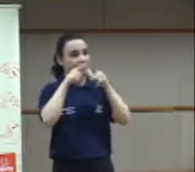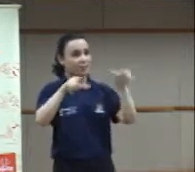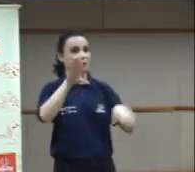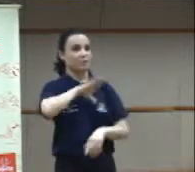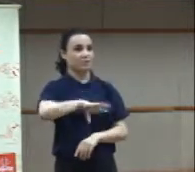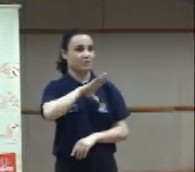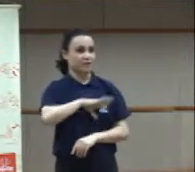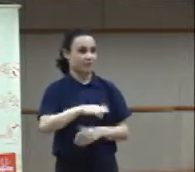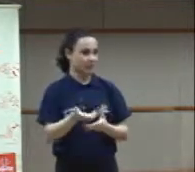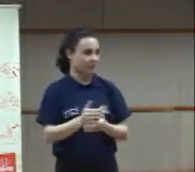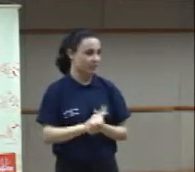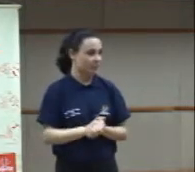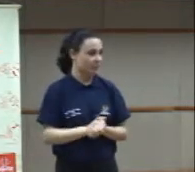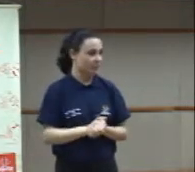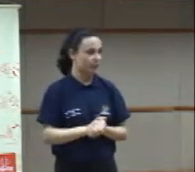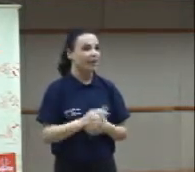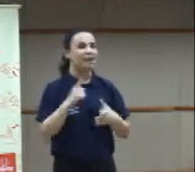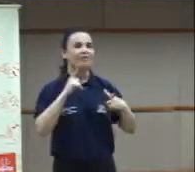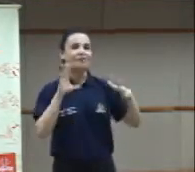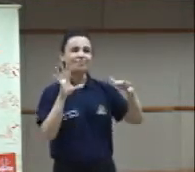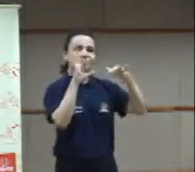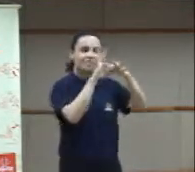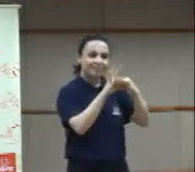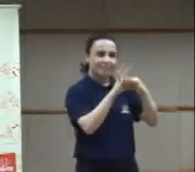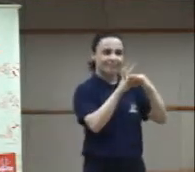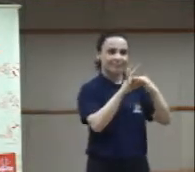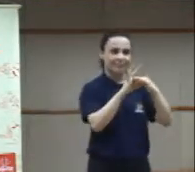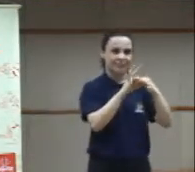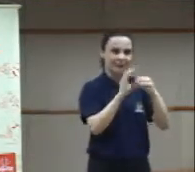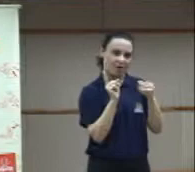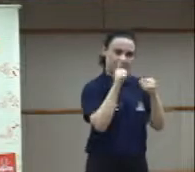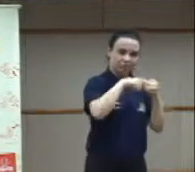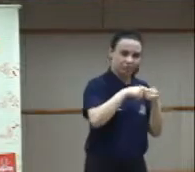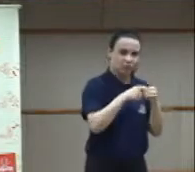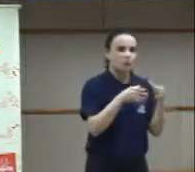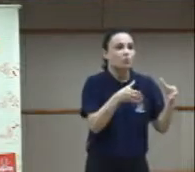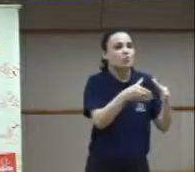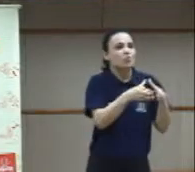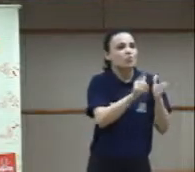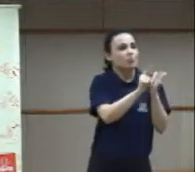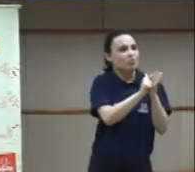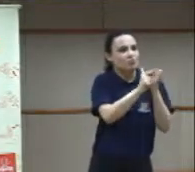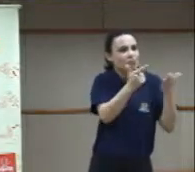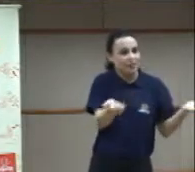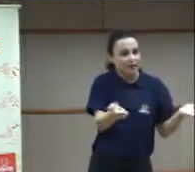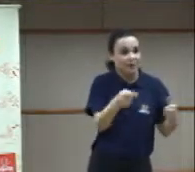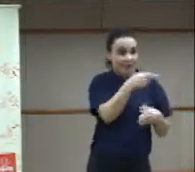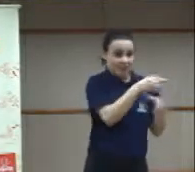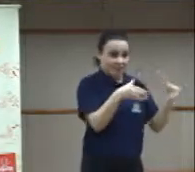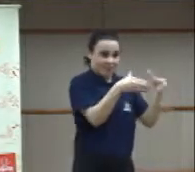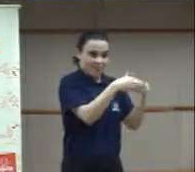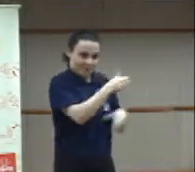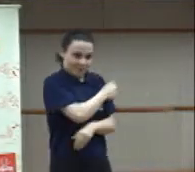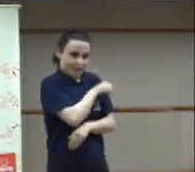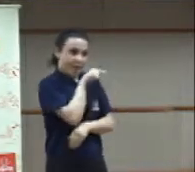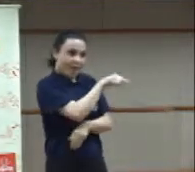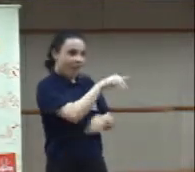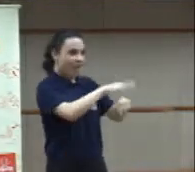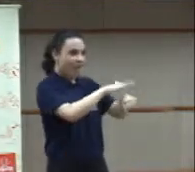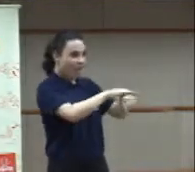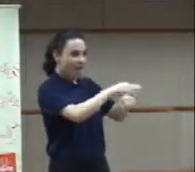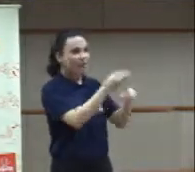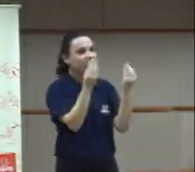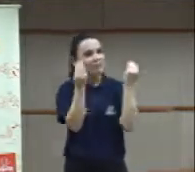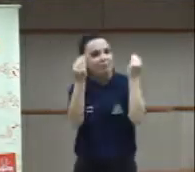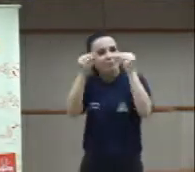nós temos até uma parceria com o curso de jornalismo. Os alunos colocam legenda nos vídeos que os professores